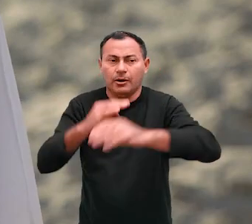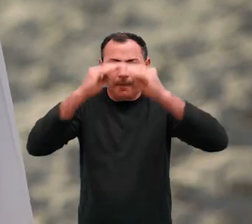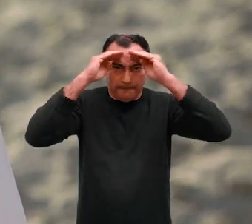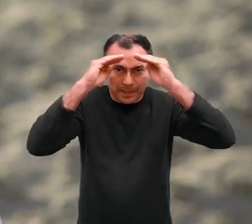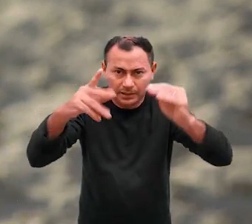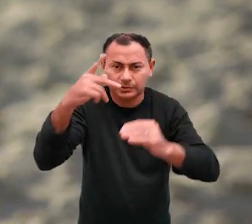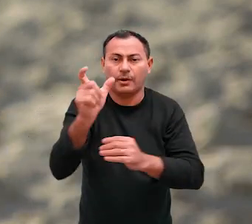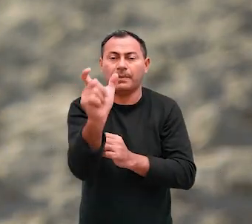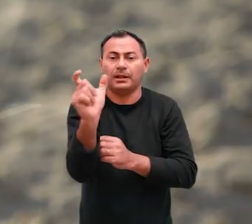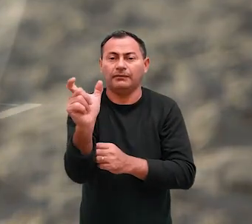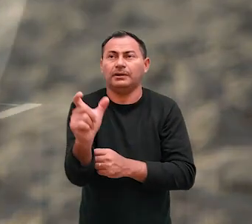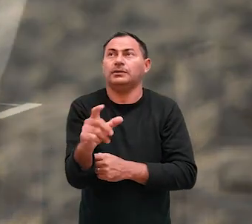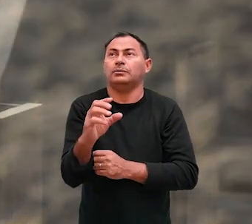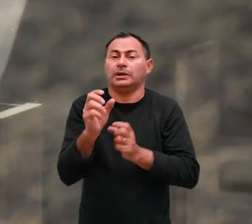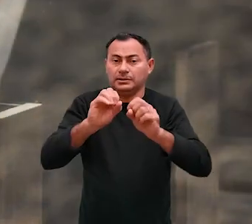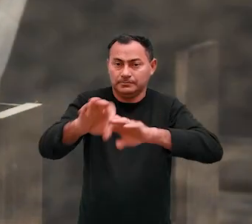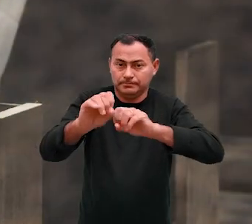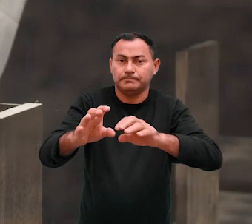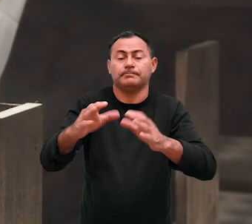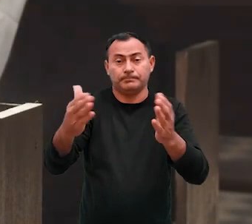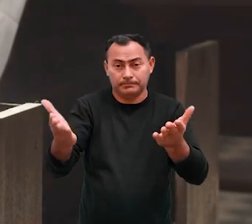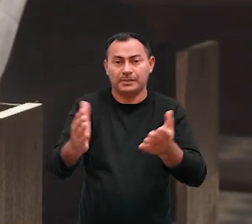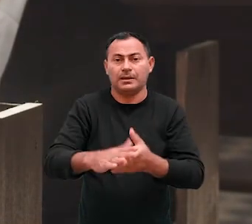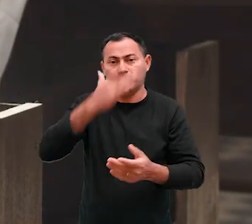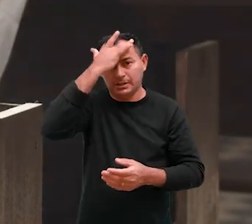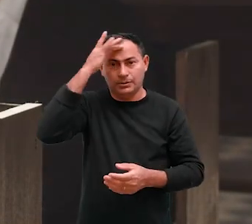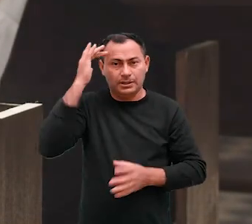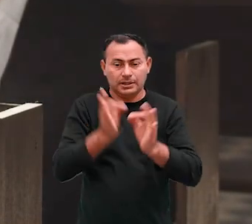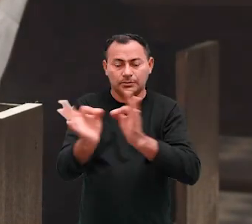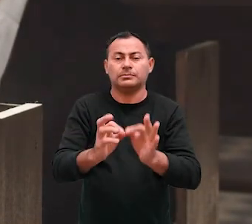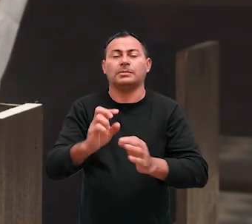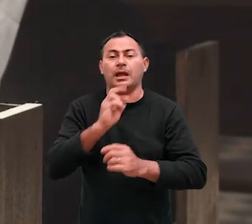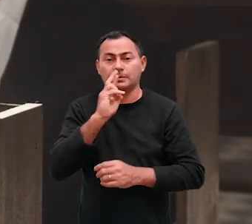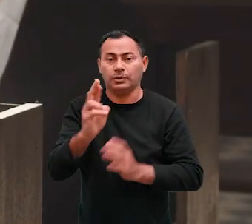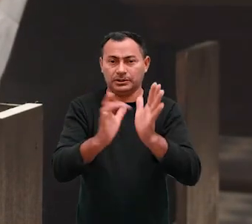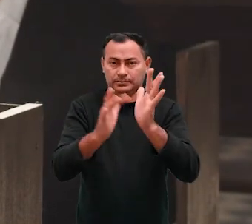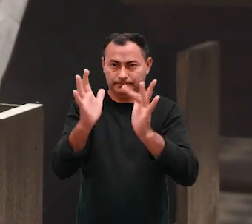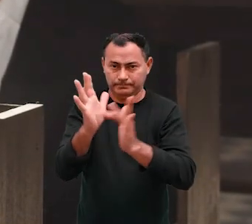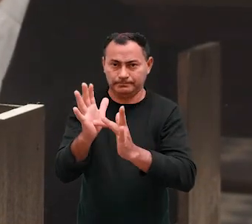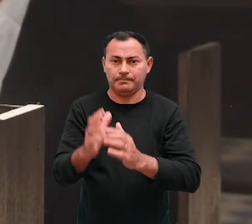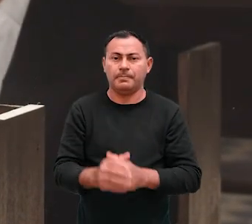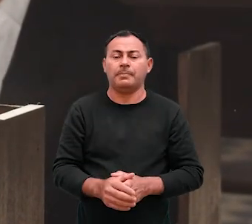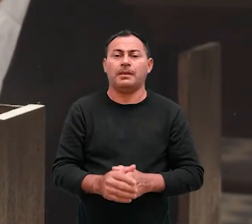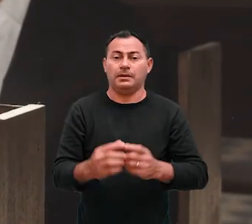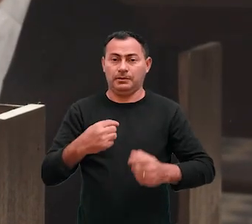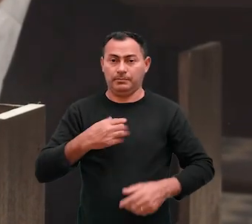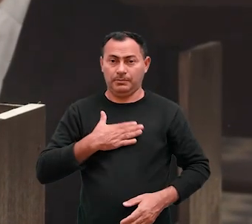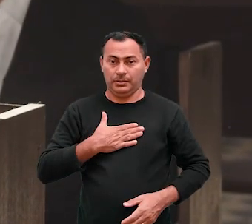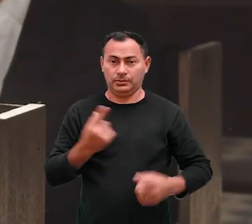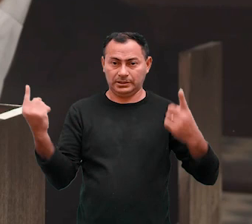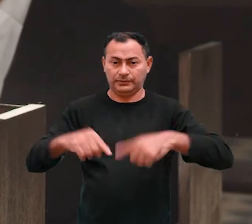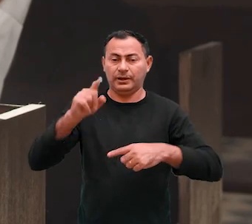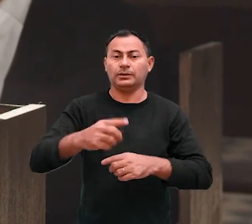e obedeçam suas palavras. Estes serão a solução e a resposta de Jesus. E o desafio é